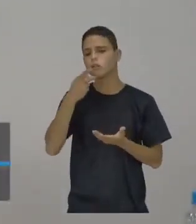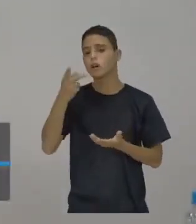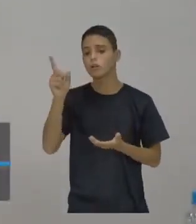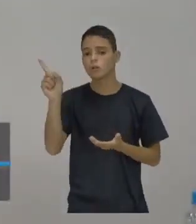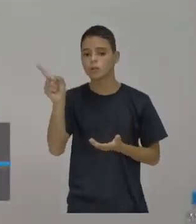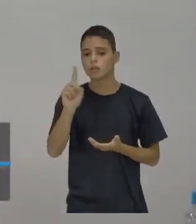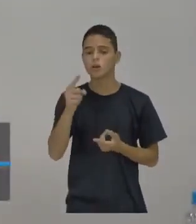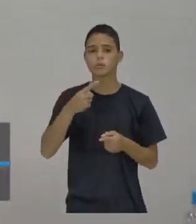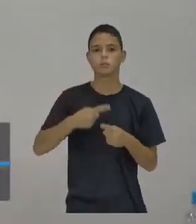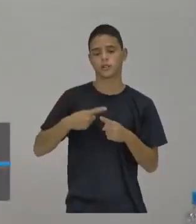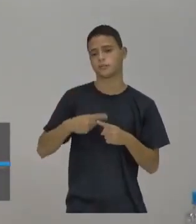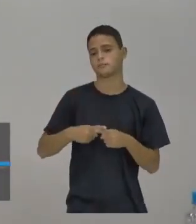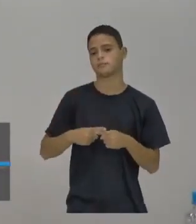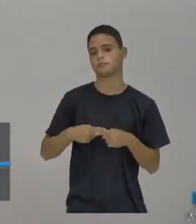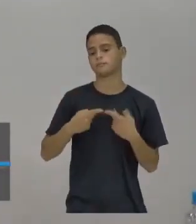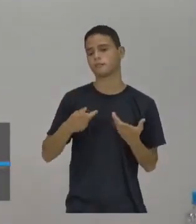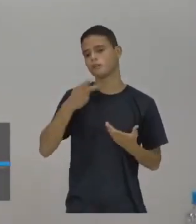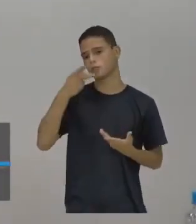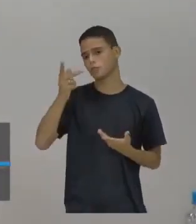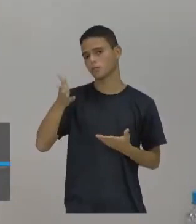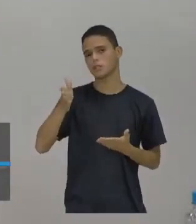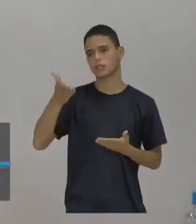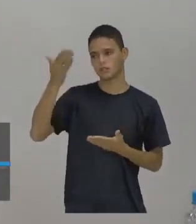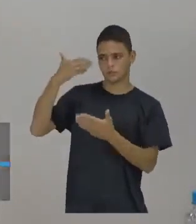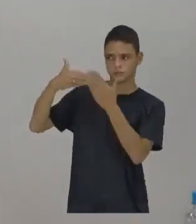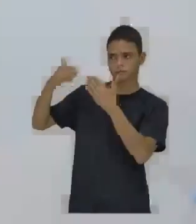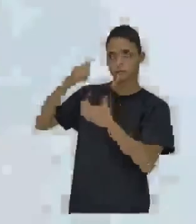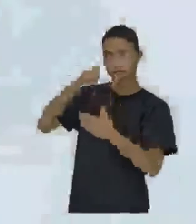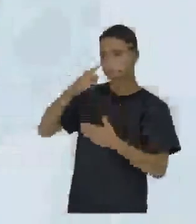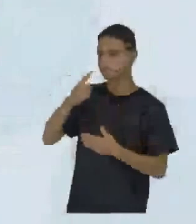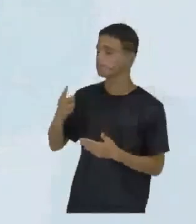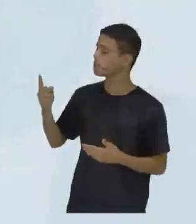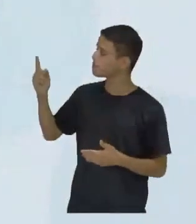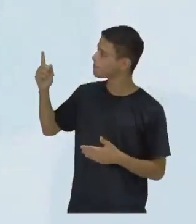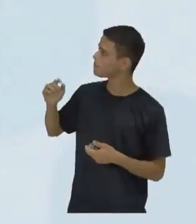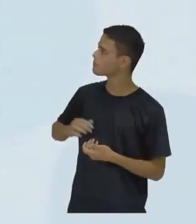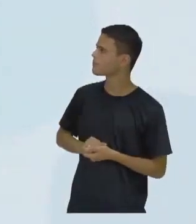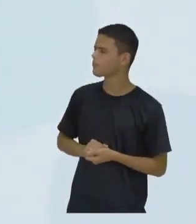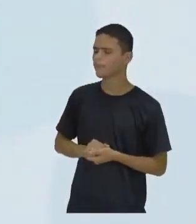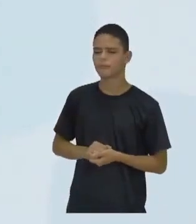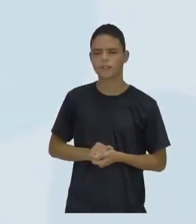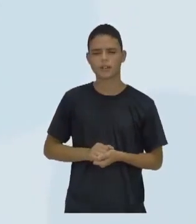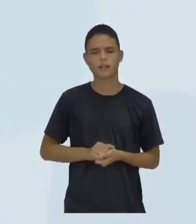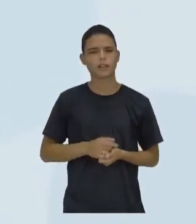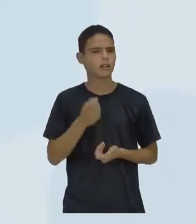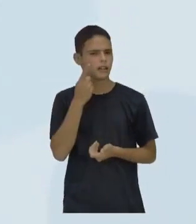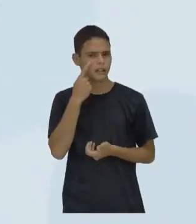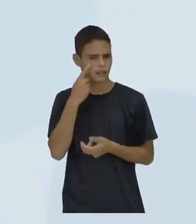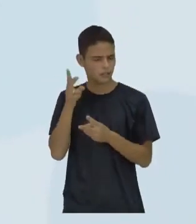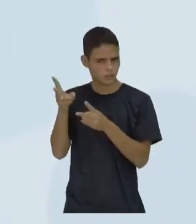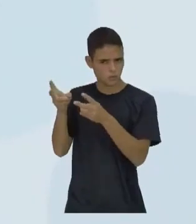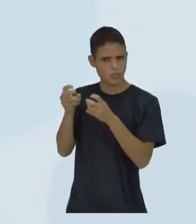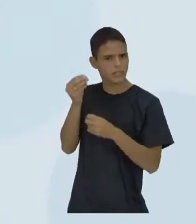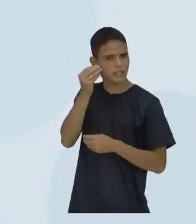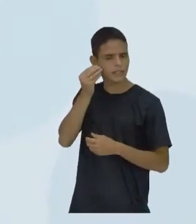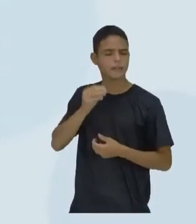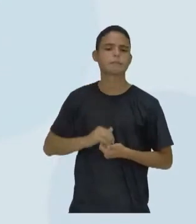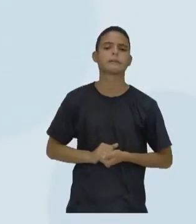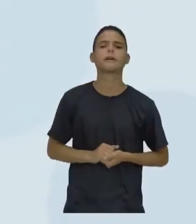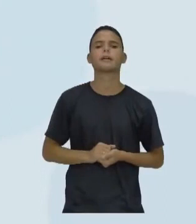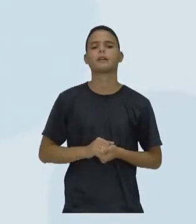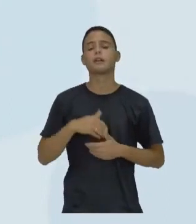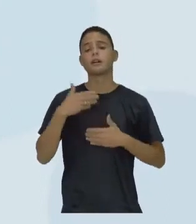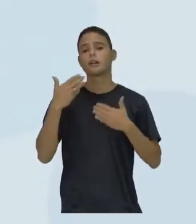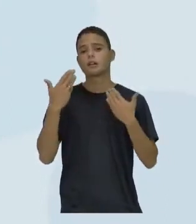disse porque já está dito anteriormente. Volta na tela, por favor. Vamos continuar pensando juntos. Que elemento? Olha, há pencas de